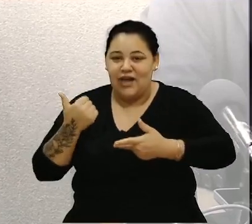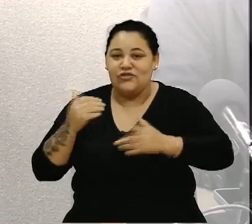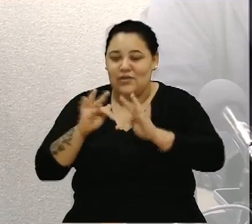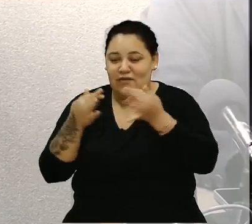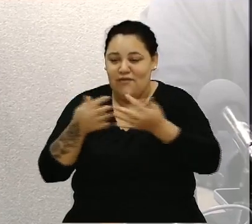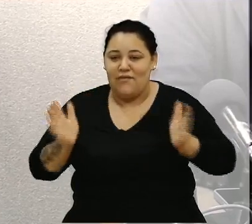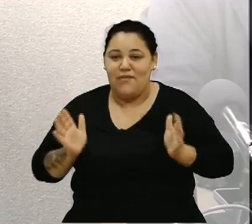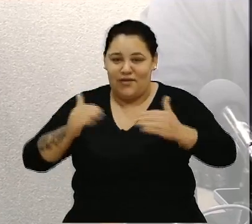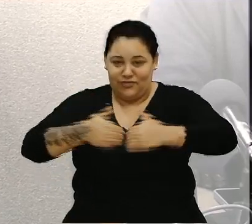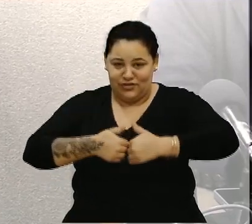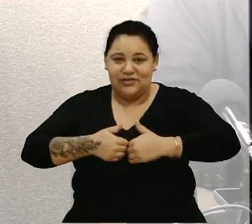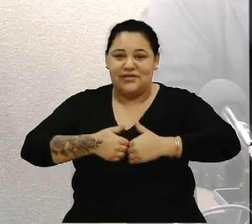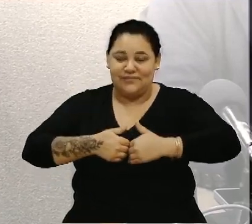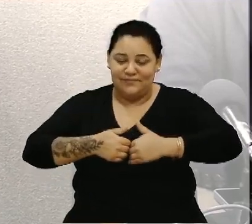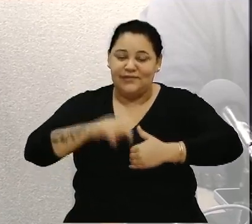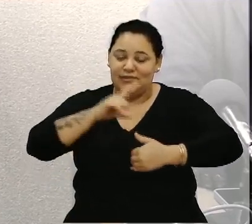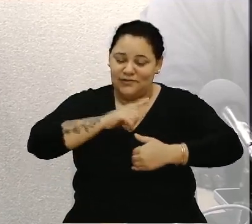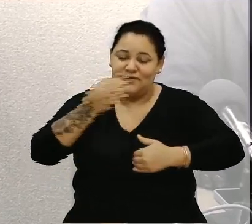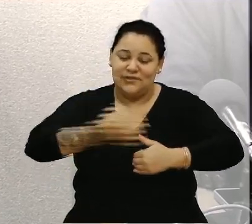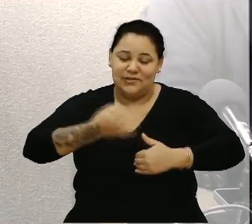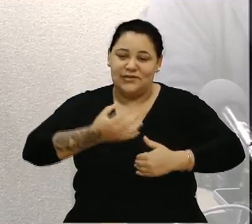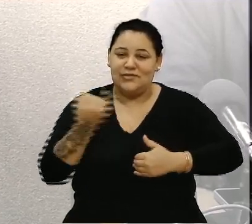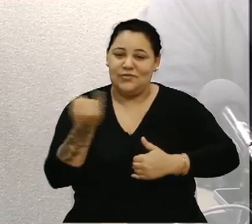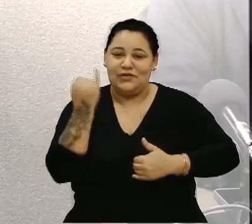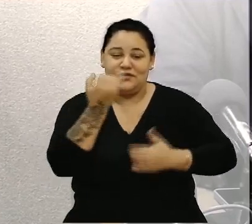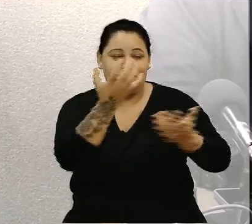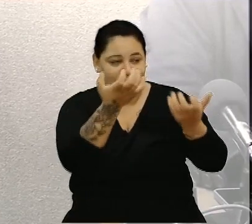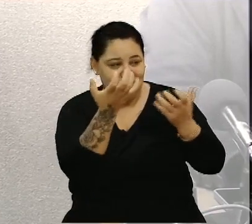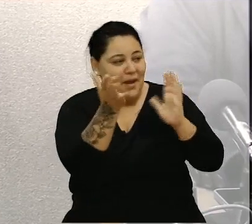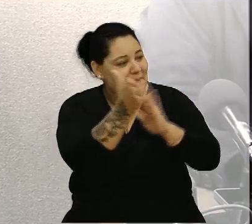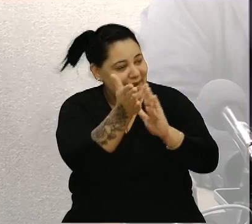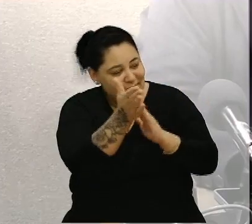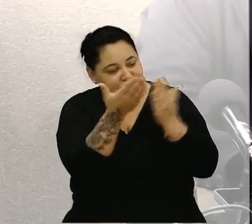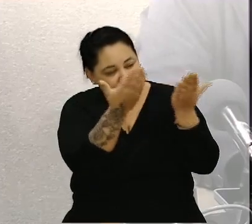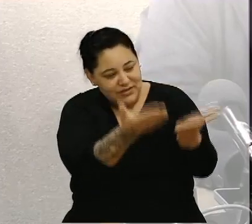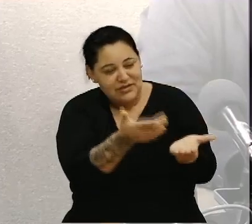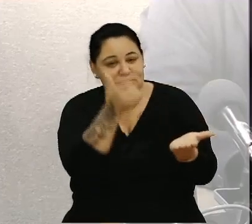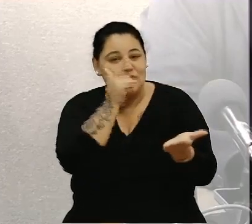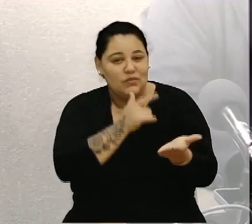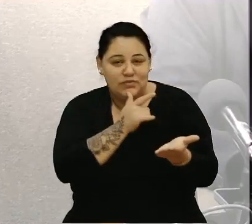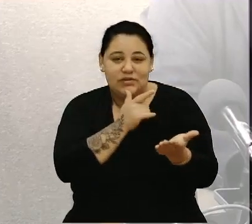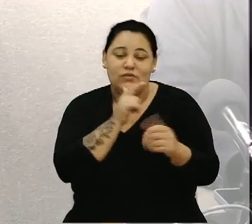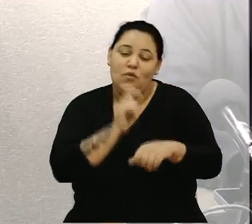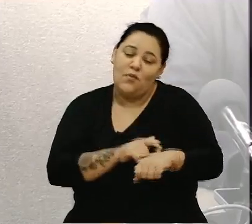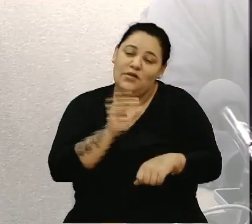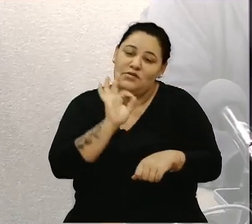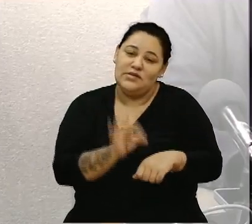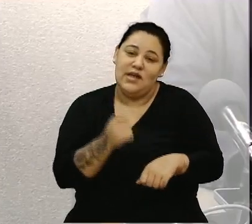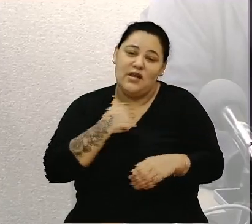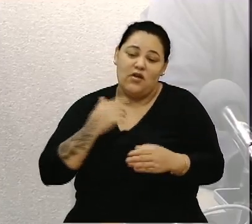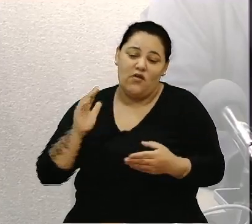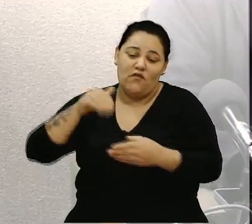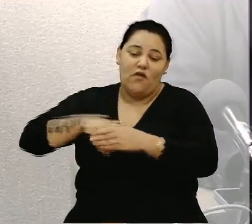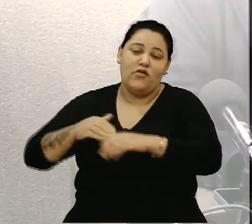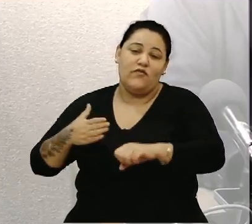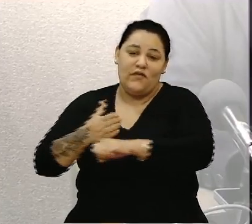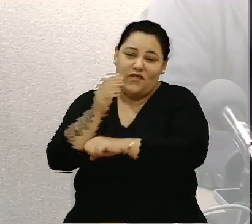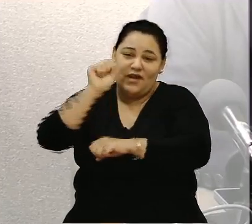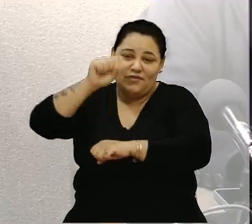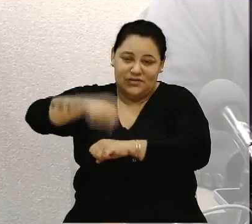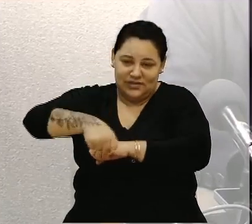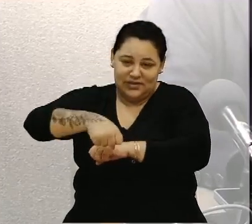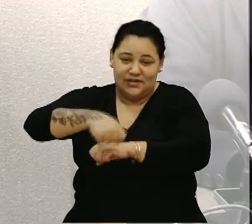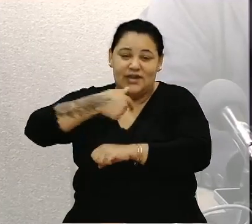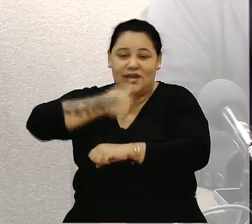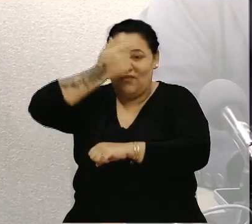alguma, vai ser muito importante. Então, lhe parabenizo, vereador Lucas, em momento oportuno, certamente estarei votando favorável. E eu